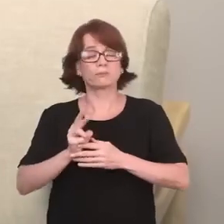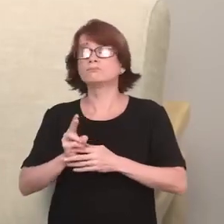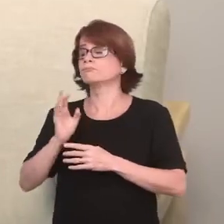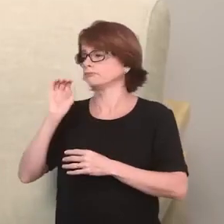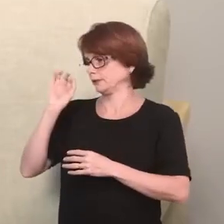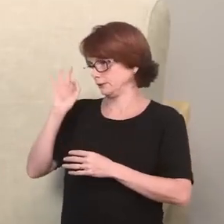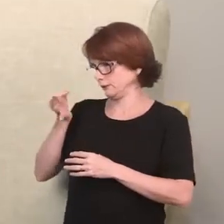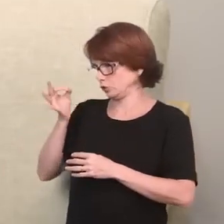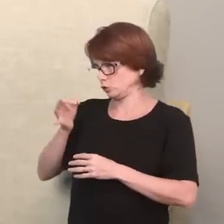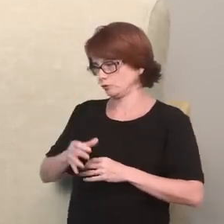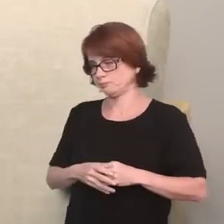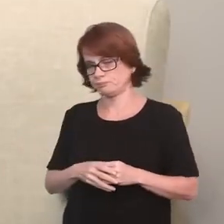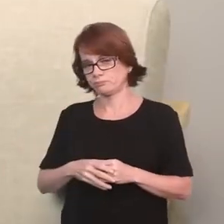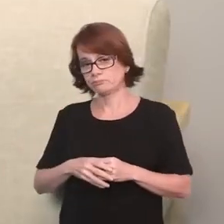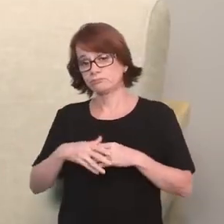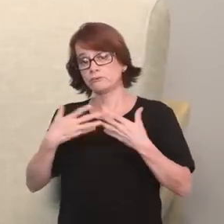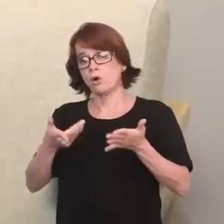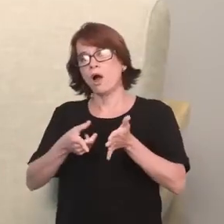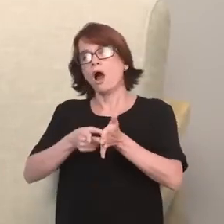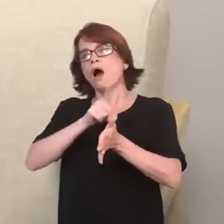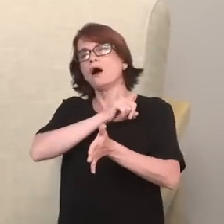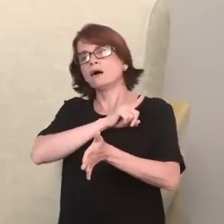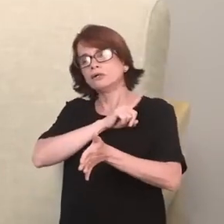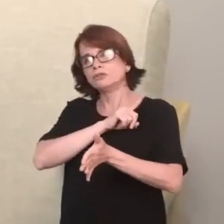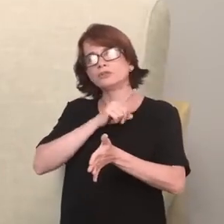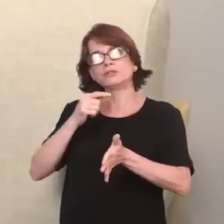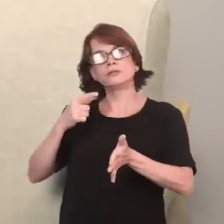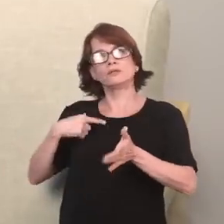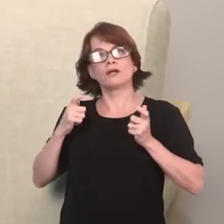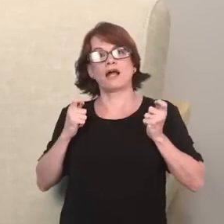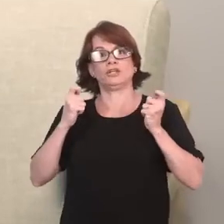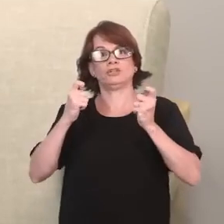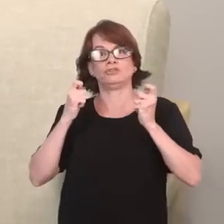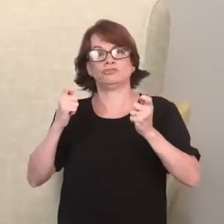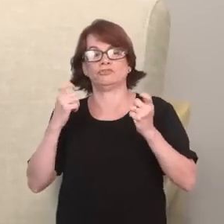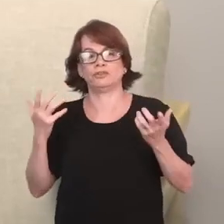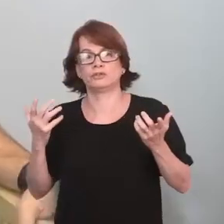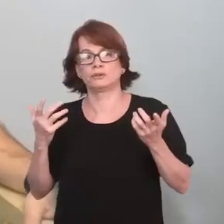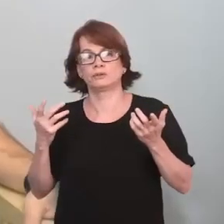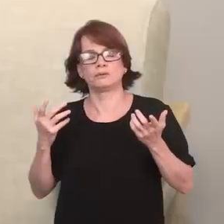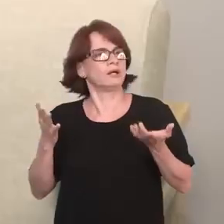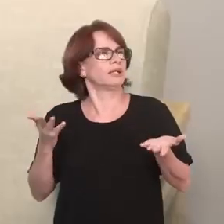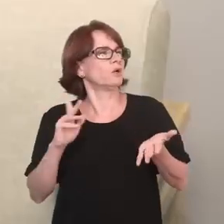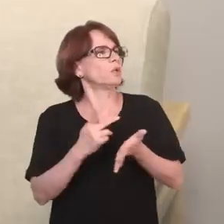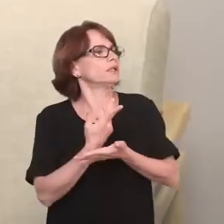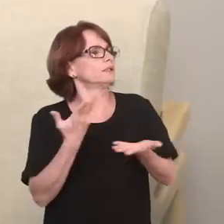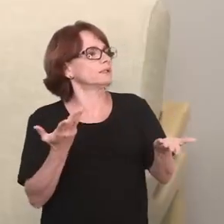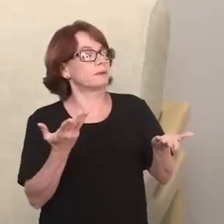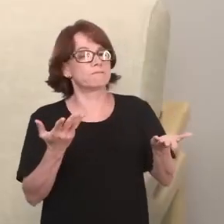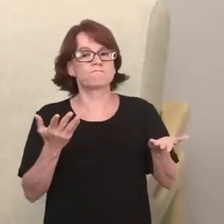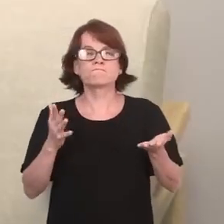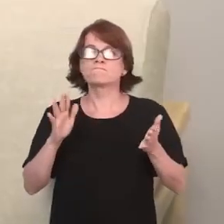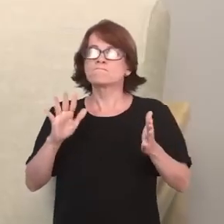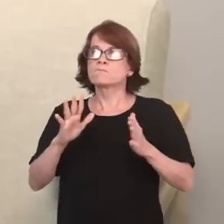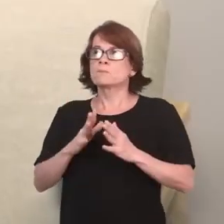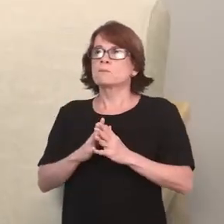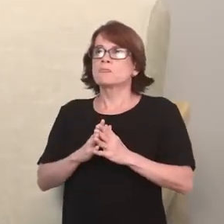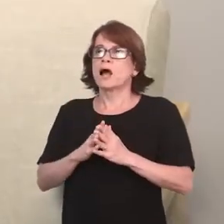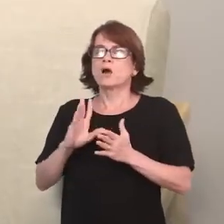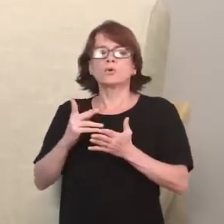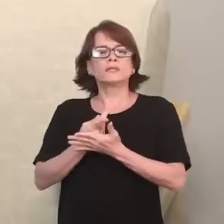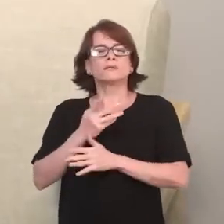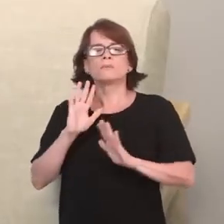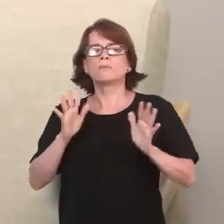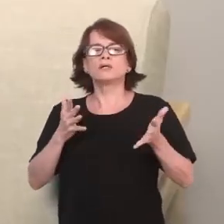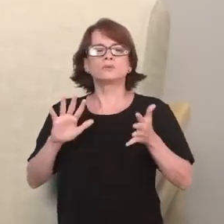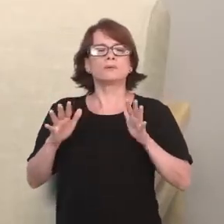resolvi começar a ser ativista, não é que eu resolvi ser ativista. O que te deu? Foi entre o primeiro e o segundo